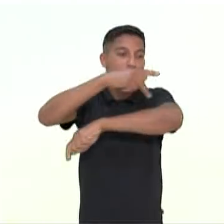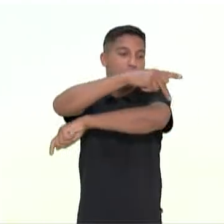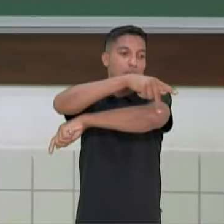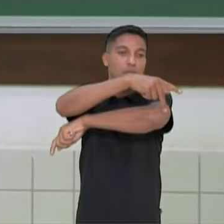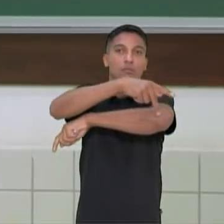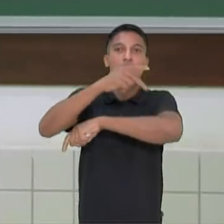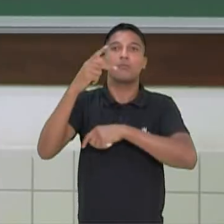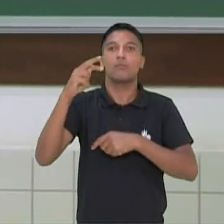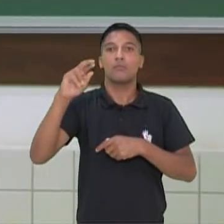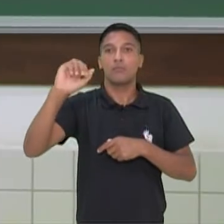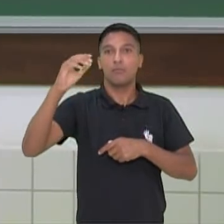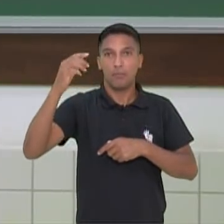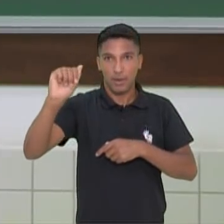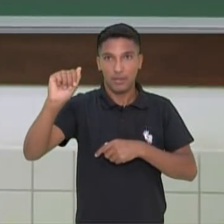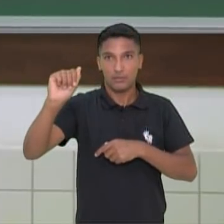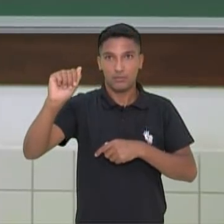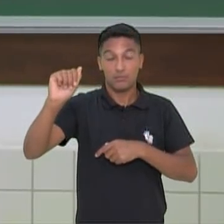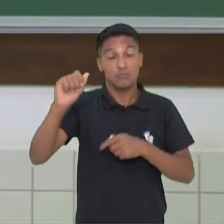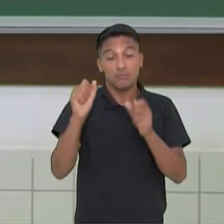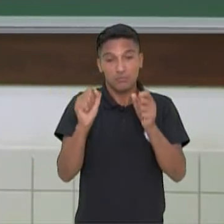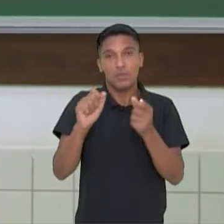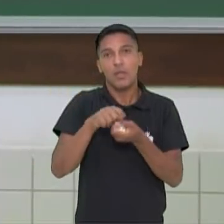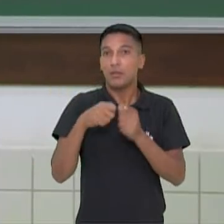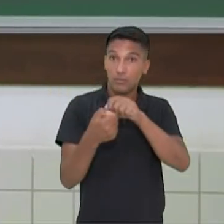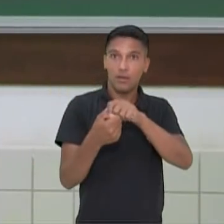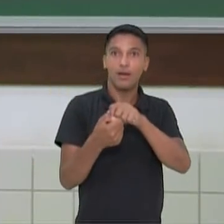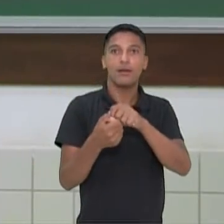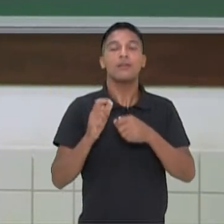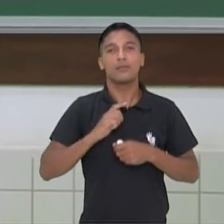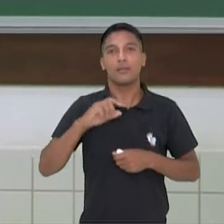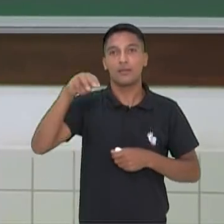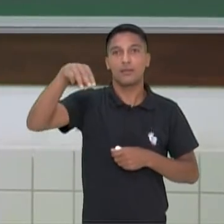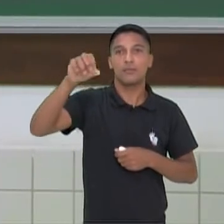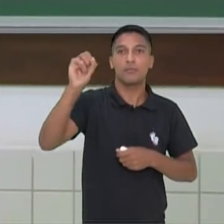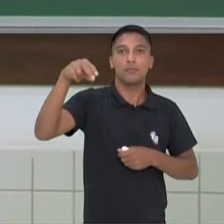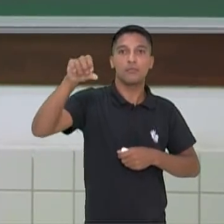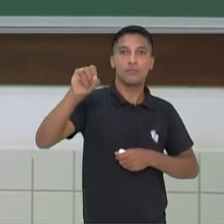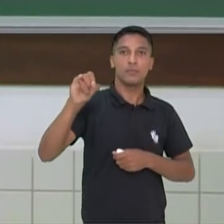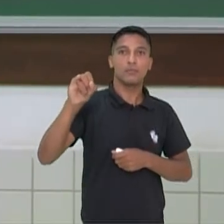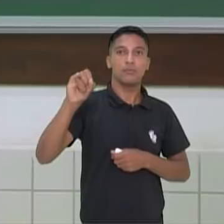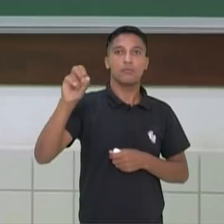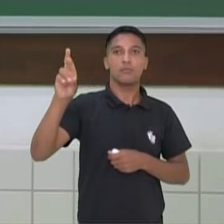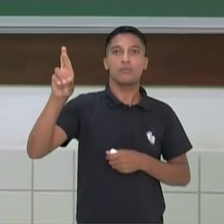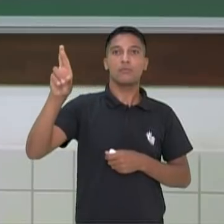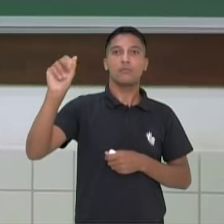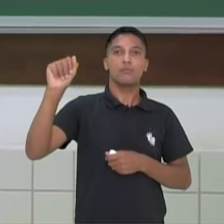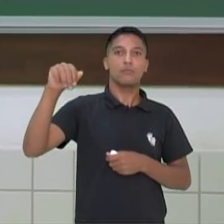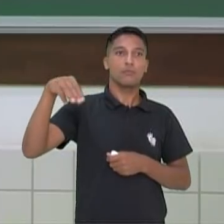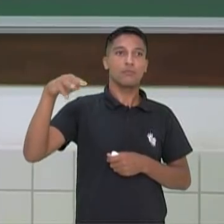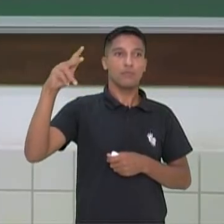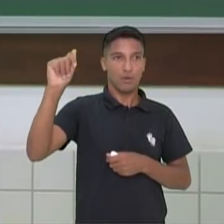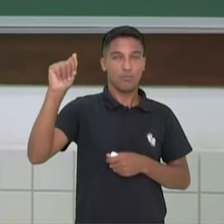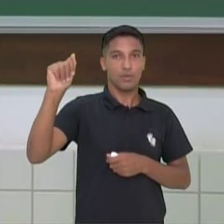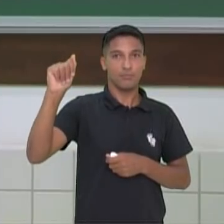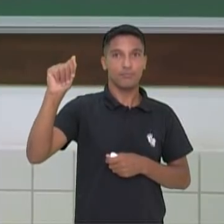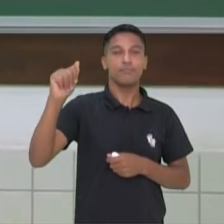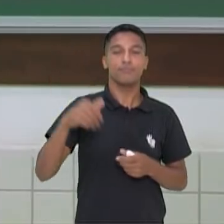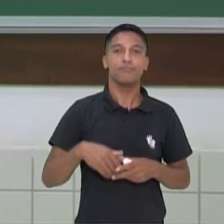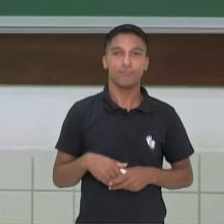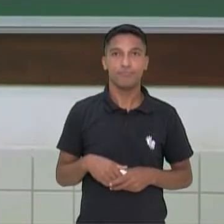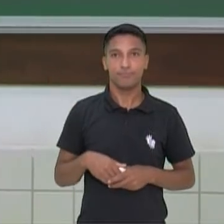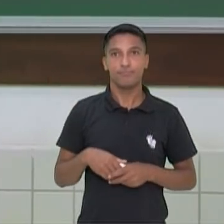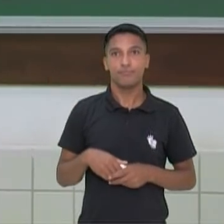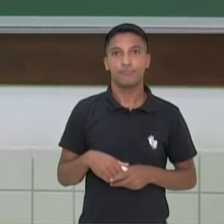já vi isso, várias praças acabam tendo lá uma mini rampa de skate, né, para o pessoal praticar,